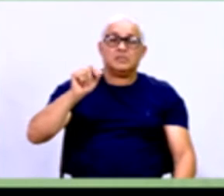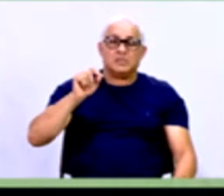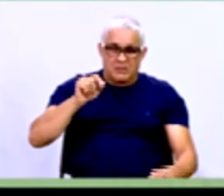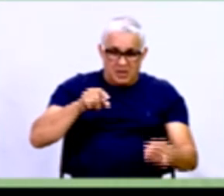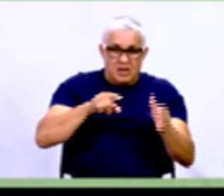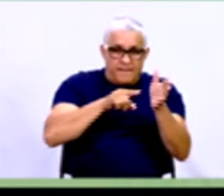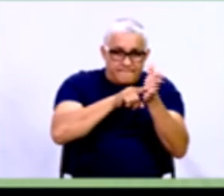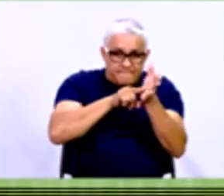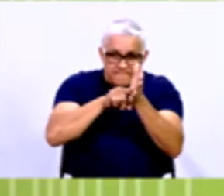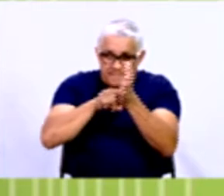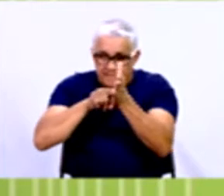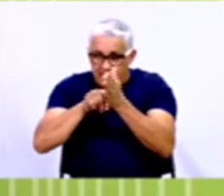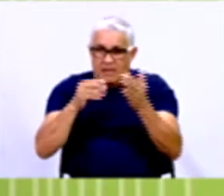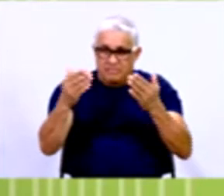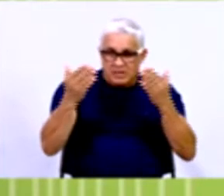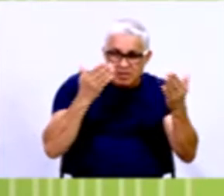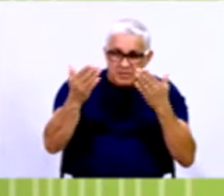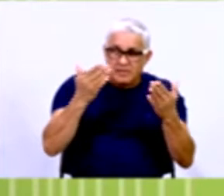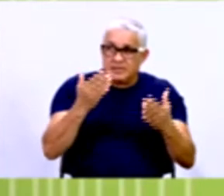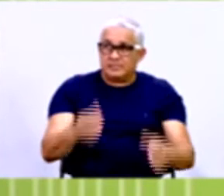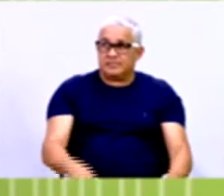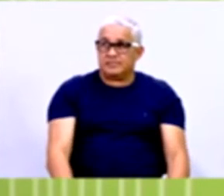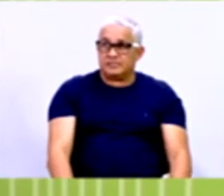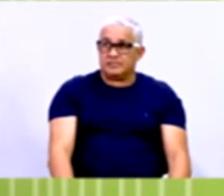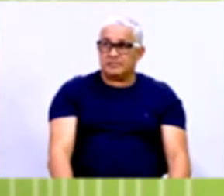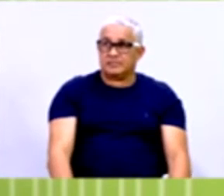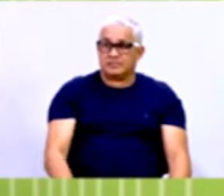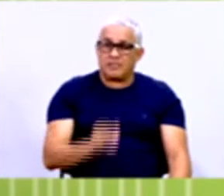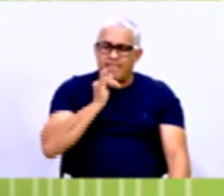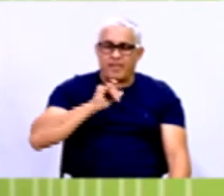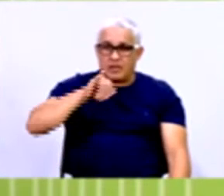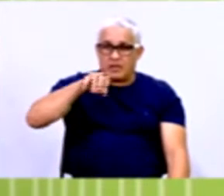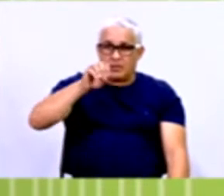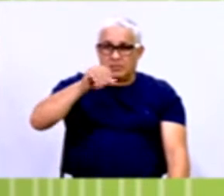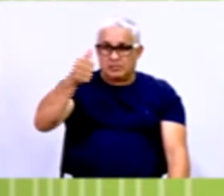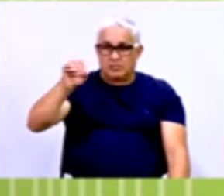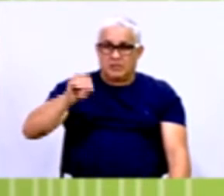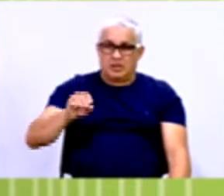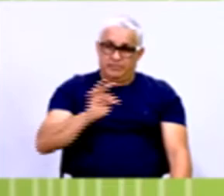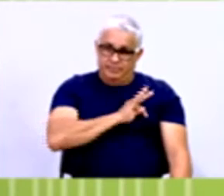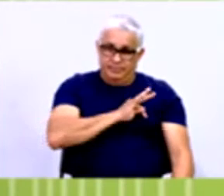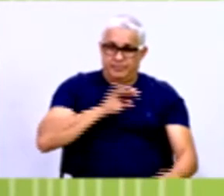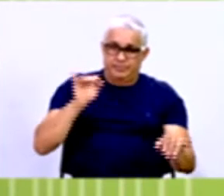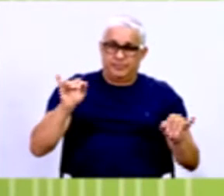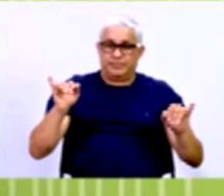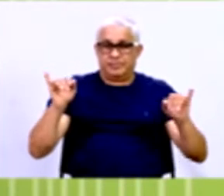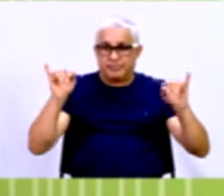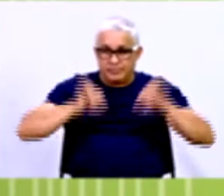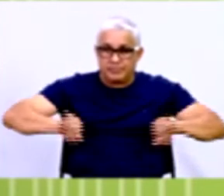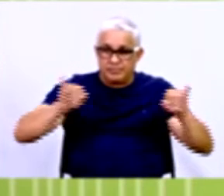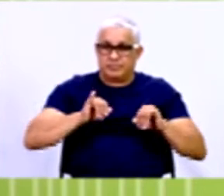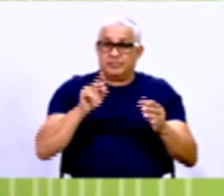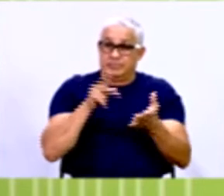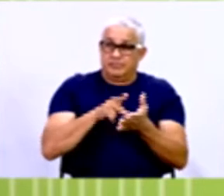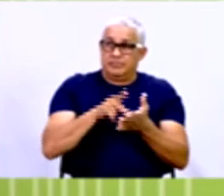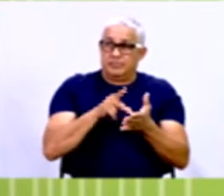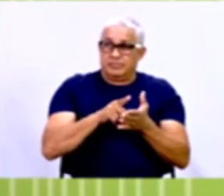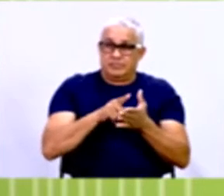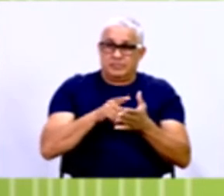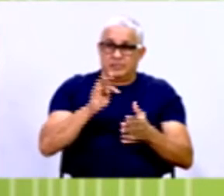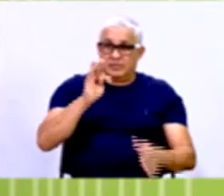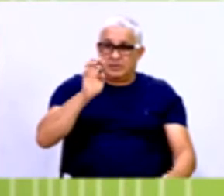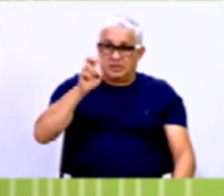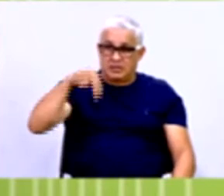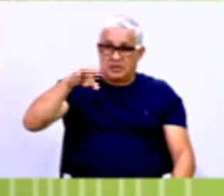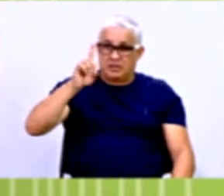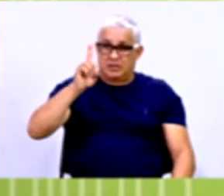De fato, o João é técnico em informática. De fato, aquela tendinite que ele